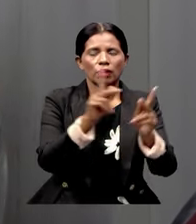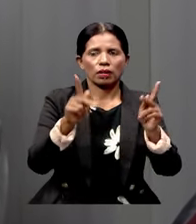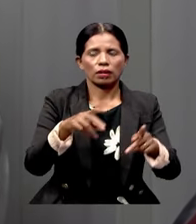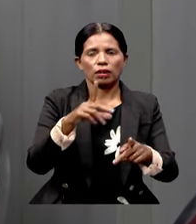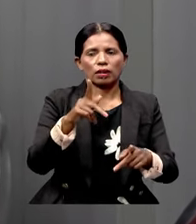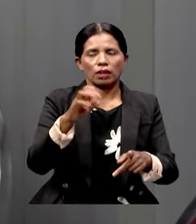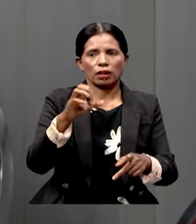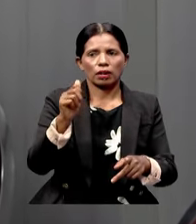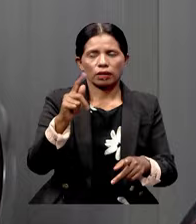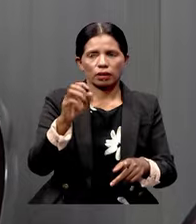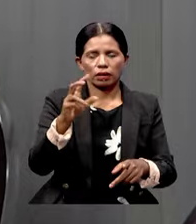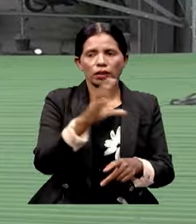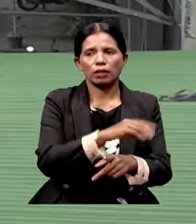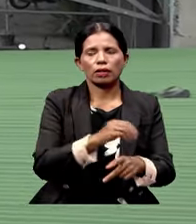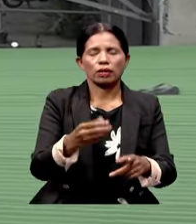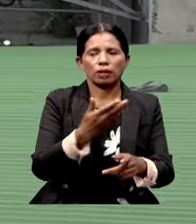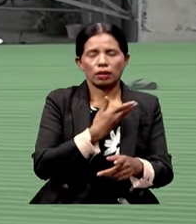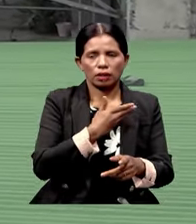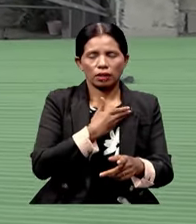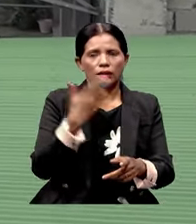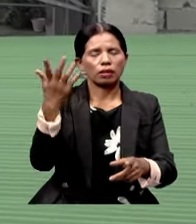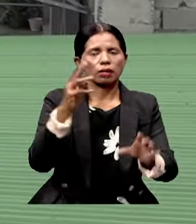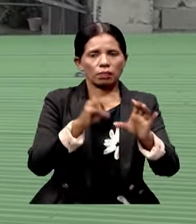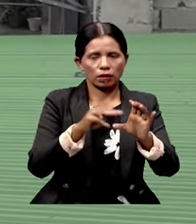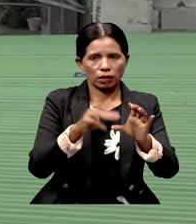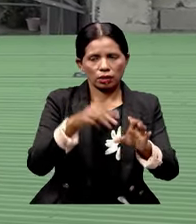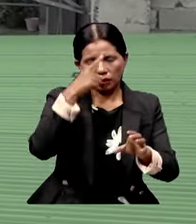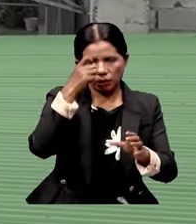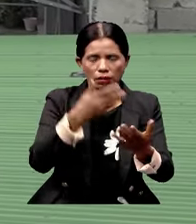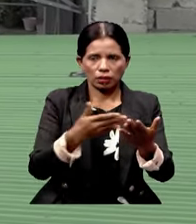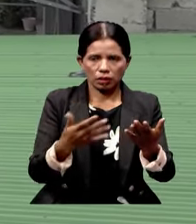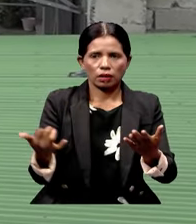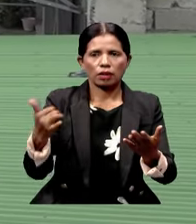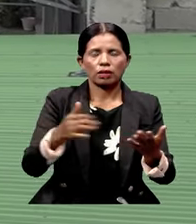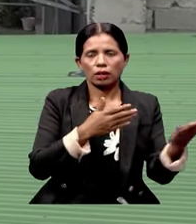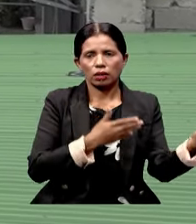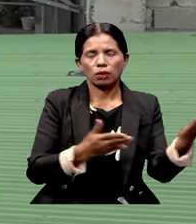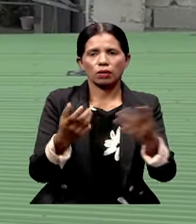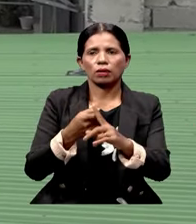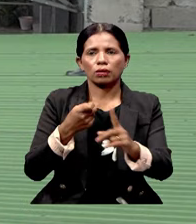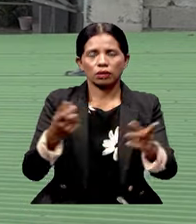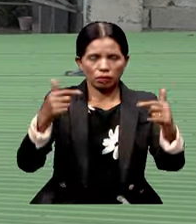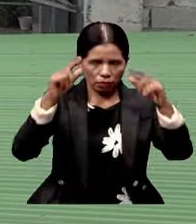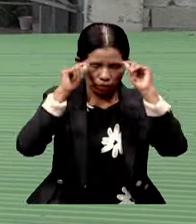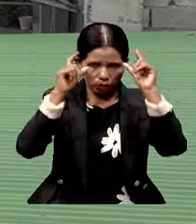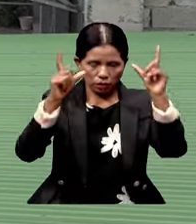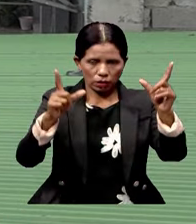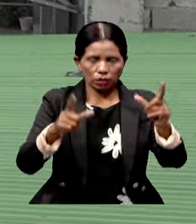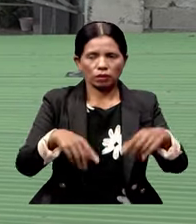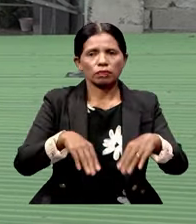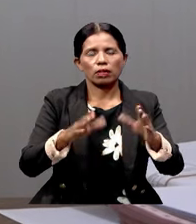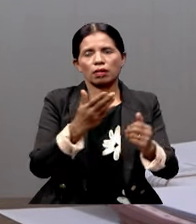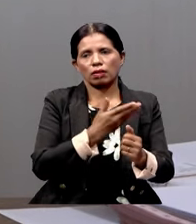e Atizak Hateten, folin sasan as e mercado, tamba sasan hirakne importado no tama mai Timor-Leste ho folin nebe